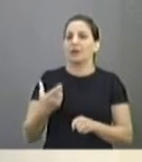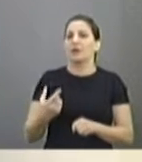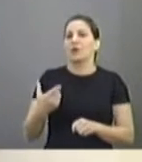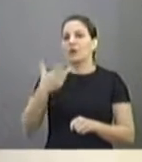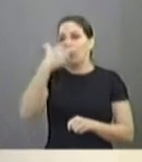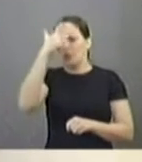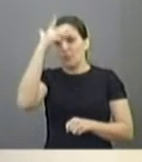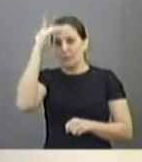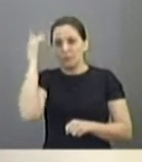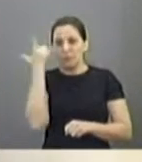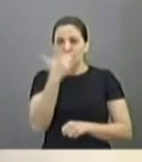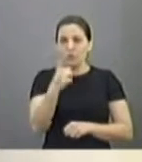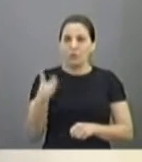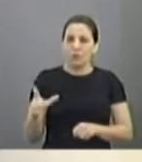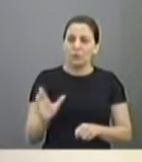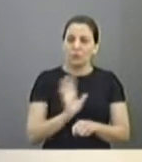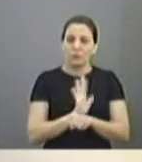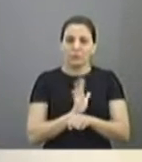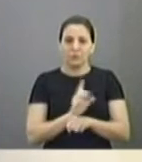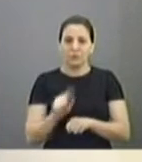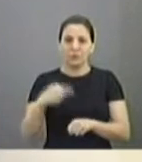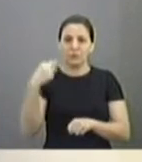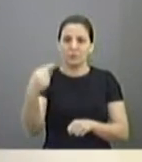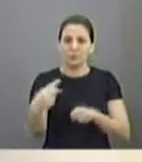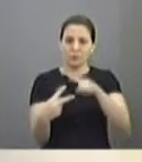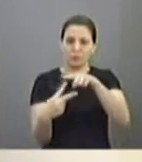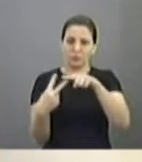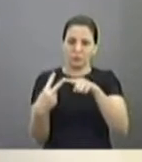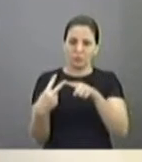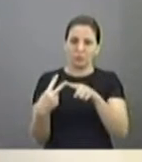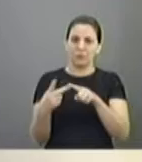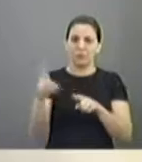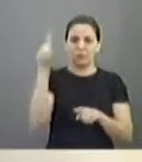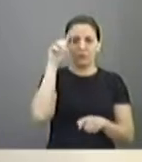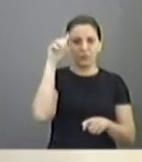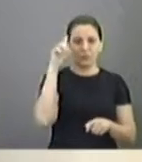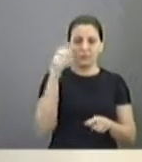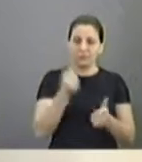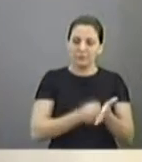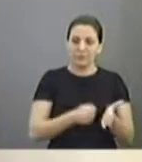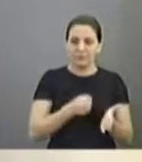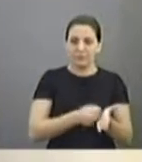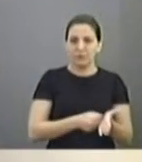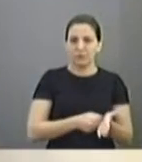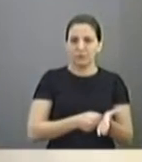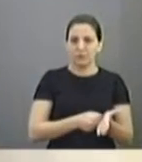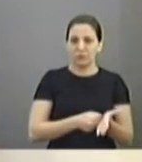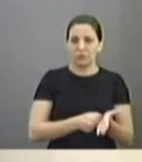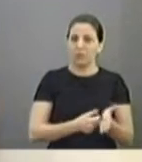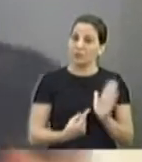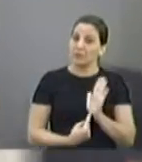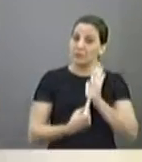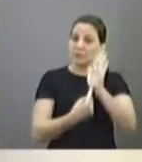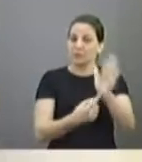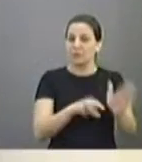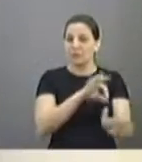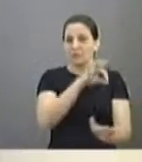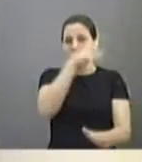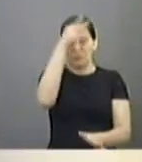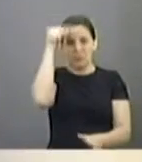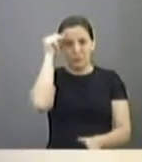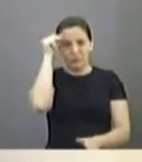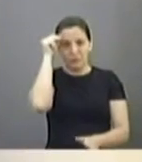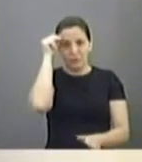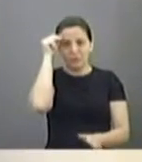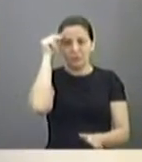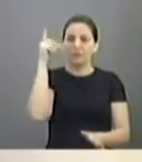no vídeo, mas que a gente vai, nos próximos 2 dias, exigir, aliás, fazer uma indicação ao prefeito, obviamente, diante